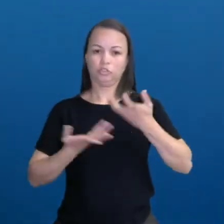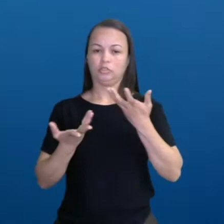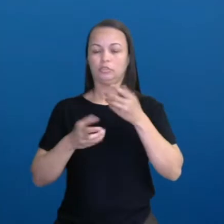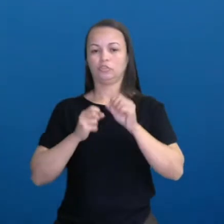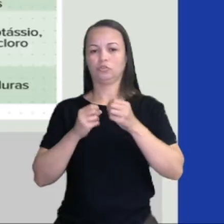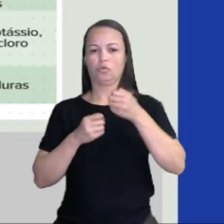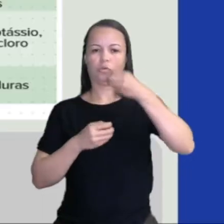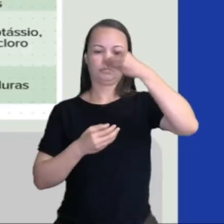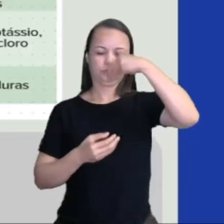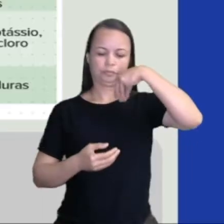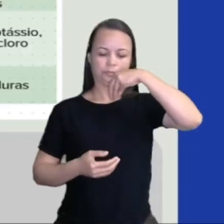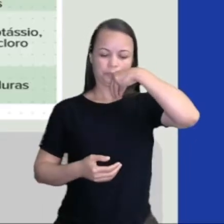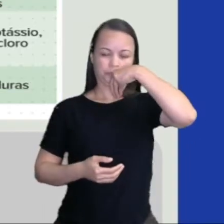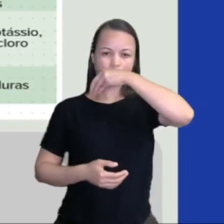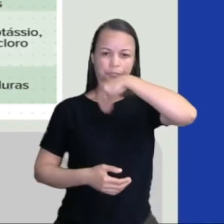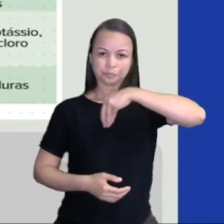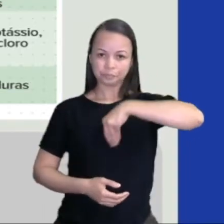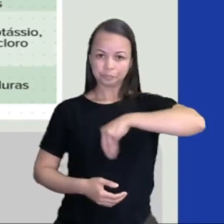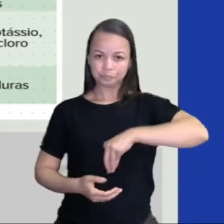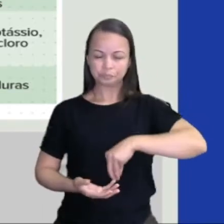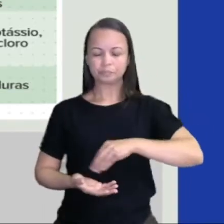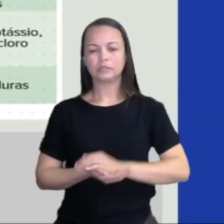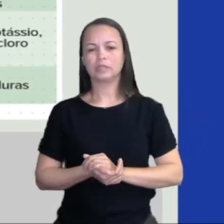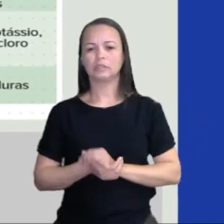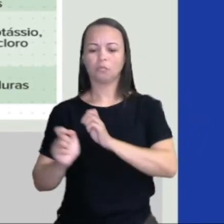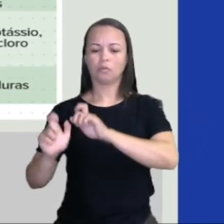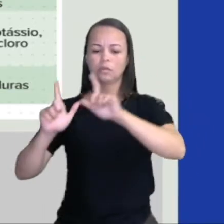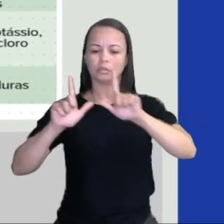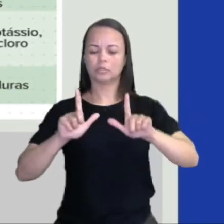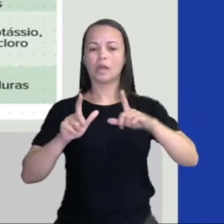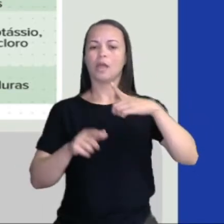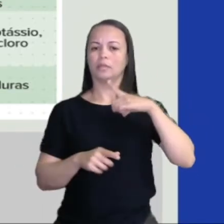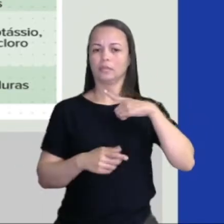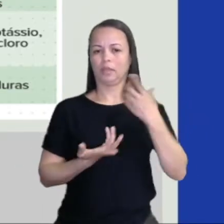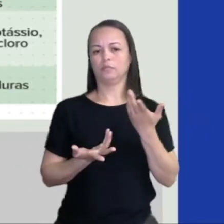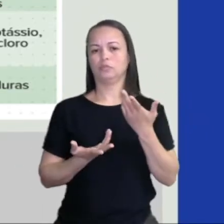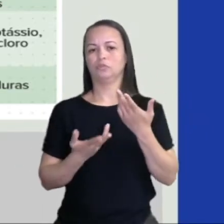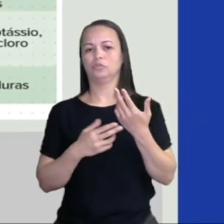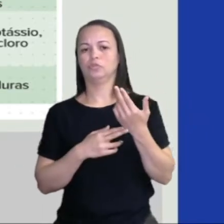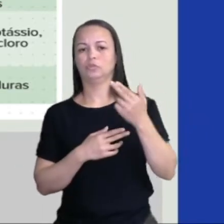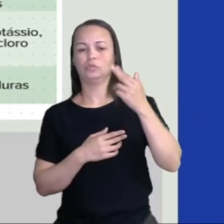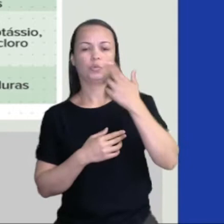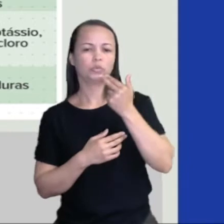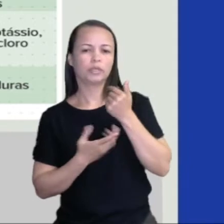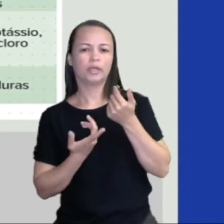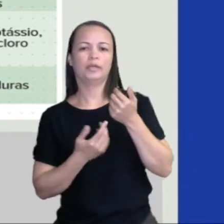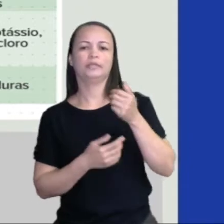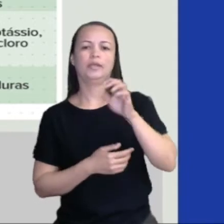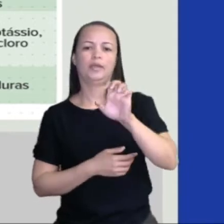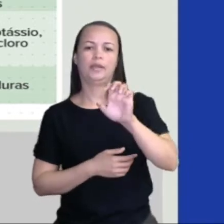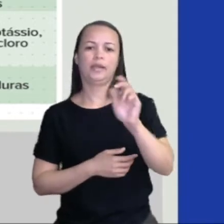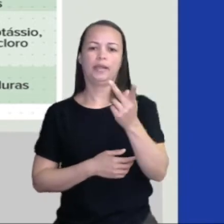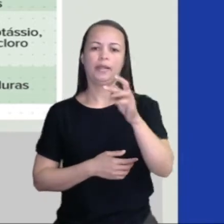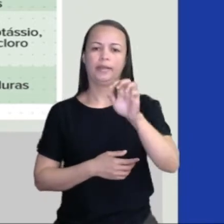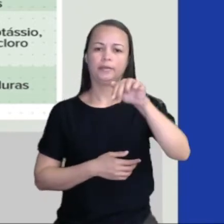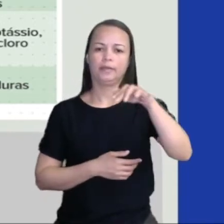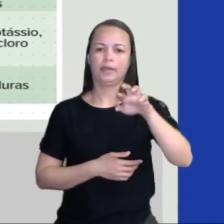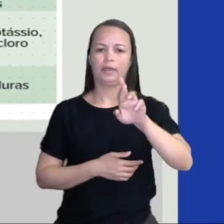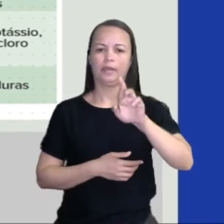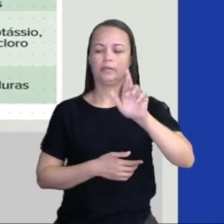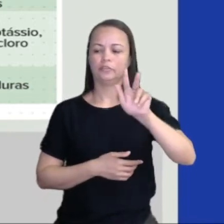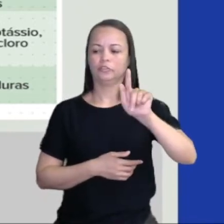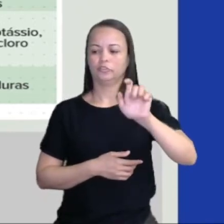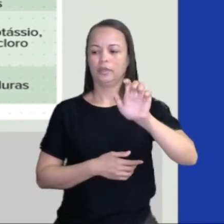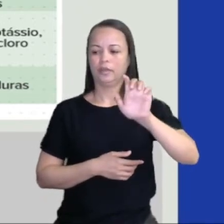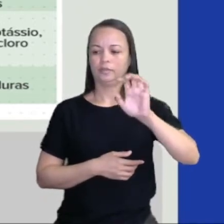dos lipídios. E eu vou pedir para a produção abrir mais uma vez essa imagem. Então, a gente tem os nutrientes energéticos, também os lipídios são, só que são muito